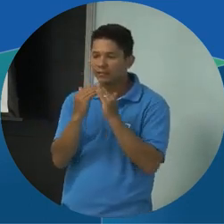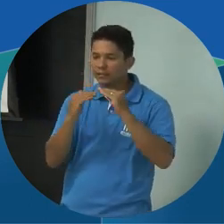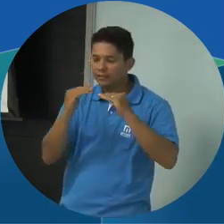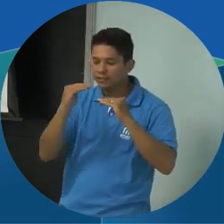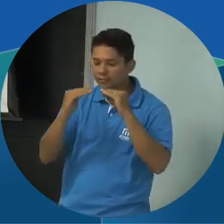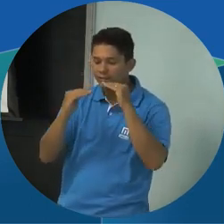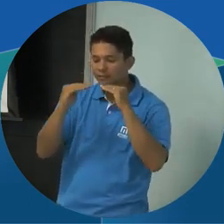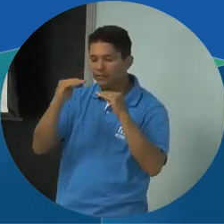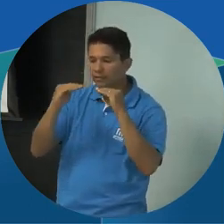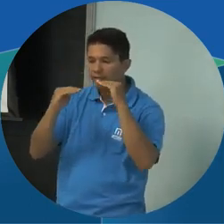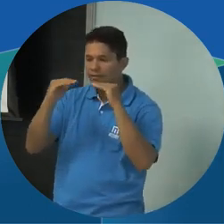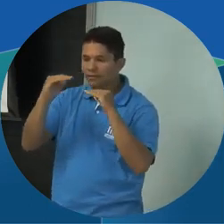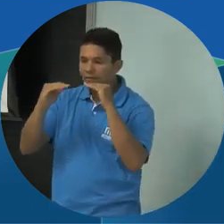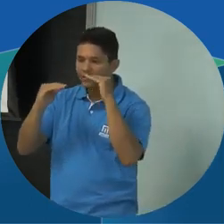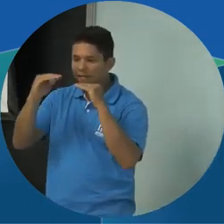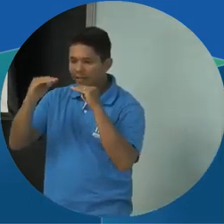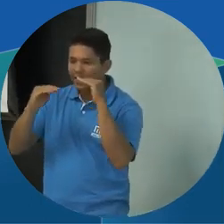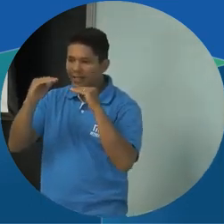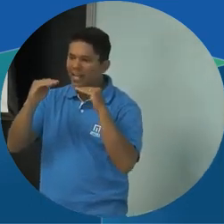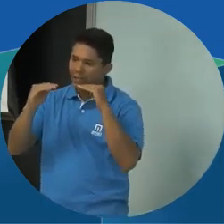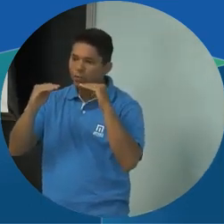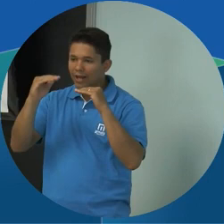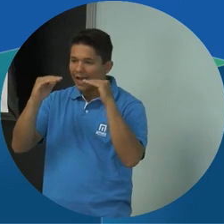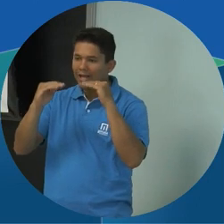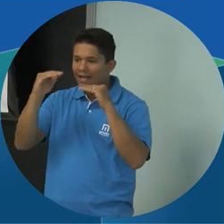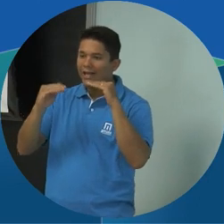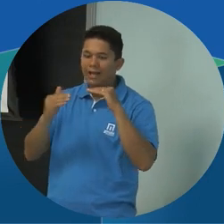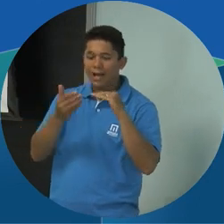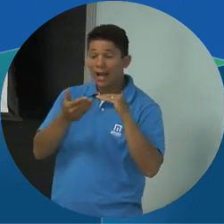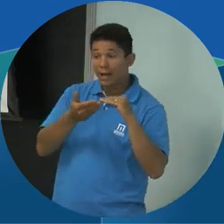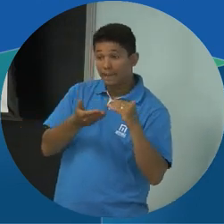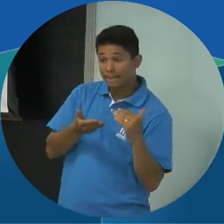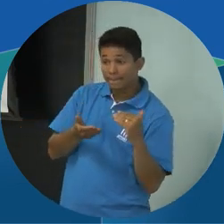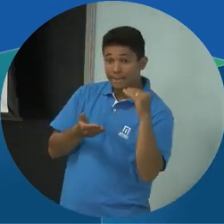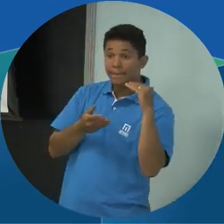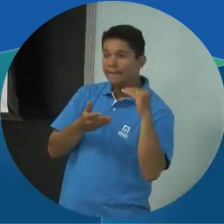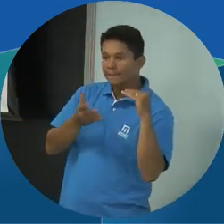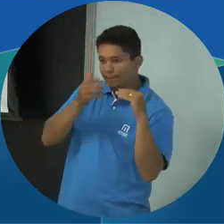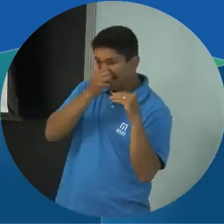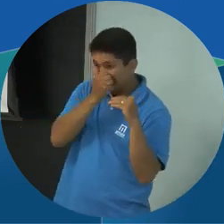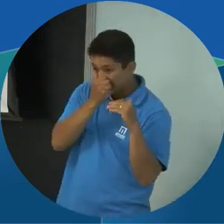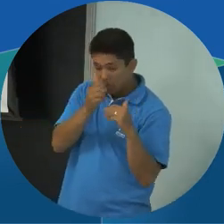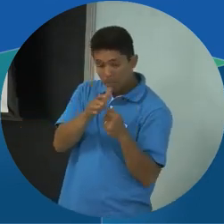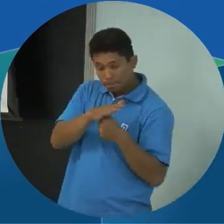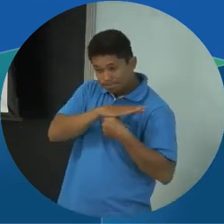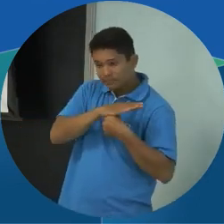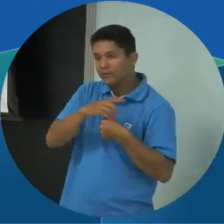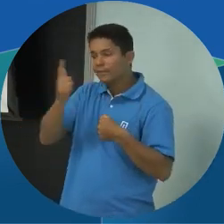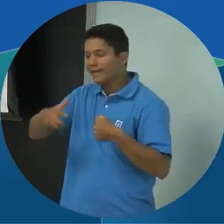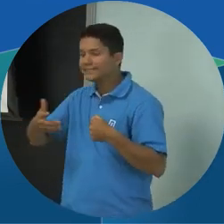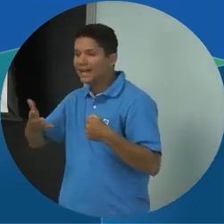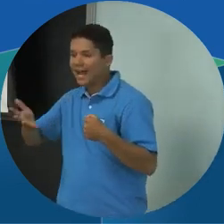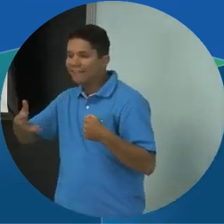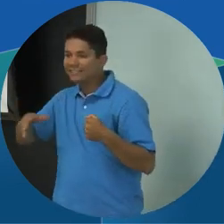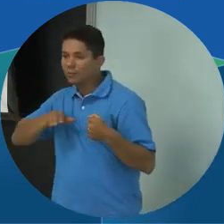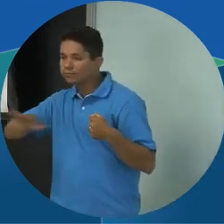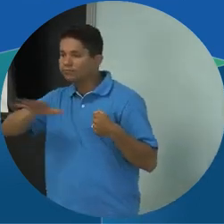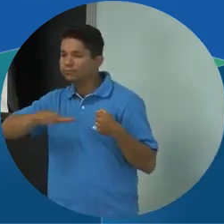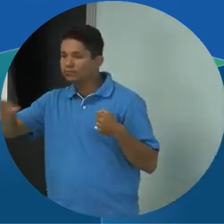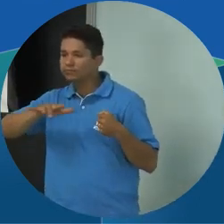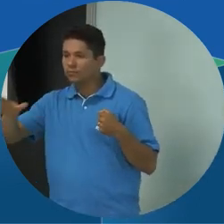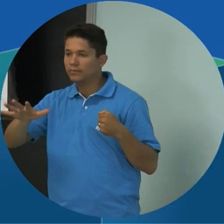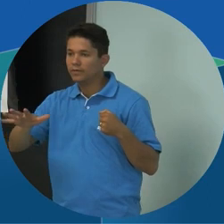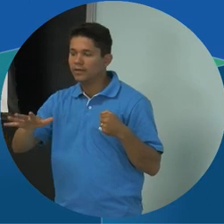da pressão e da vazão. Para quê? Para que eu não tenha sobre o operador uma força reativa extremamente